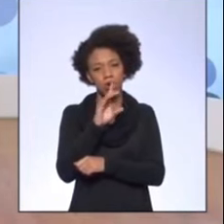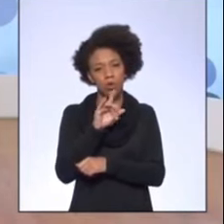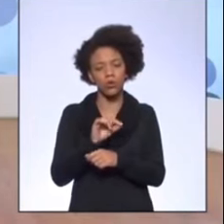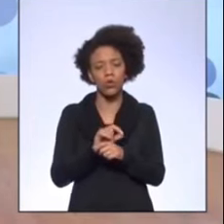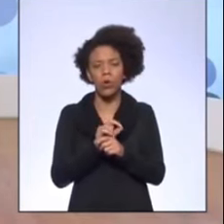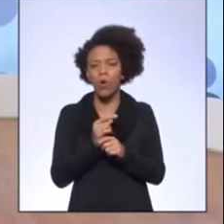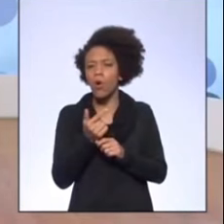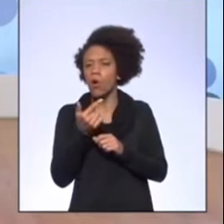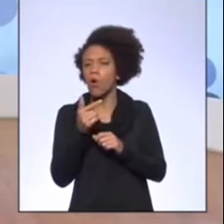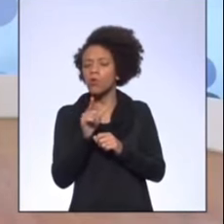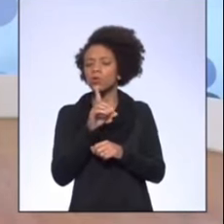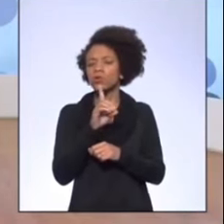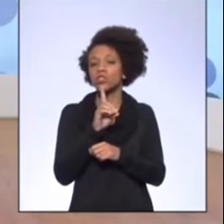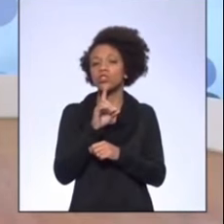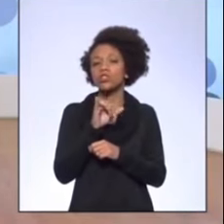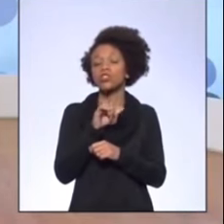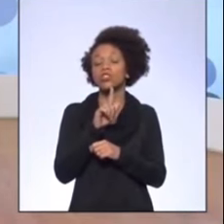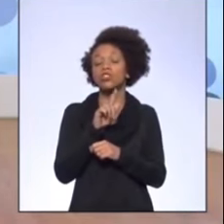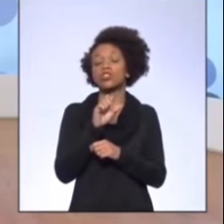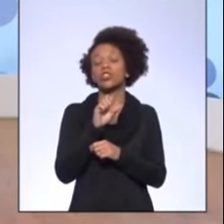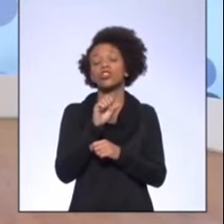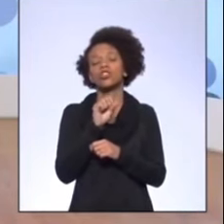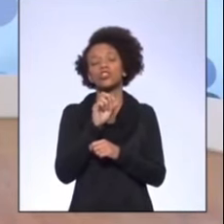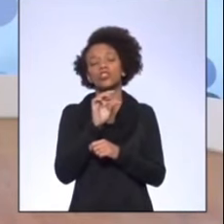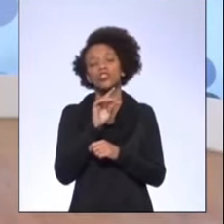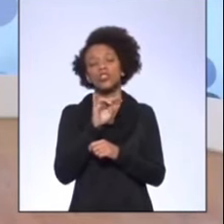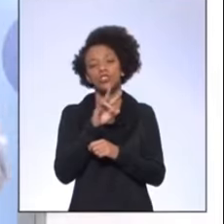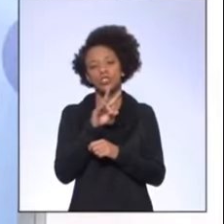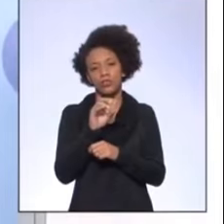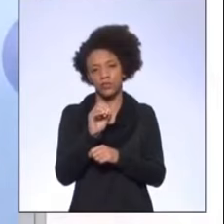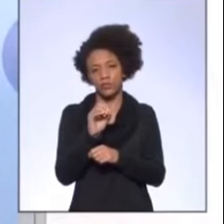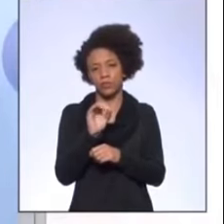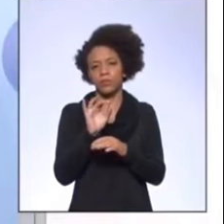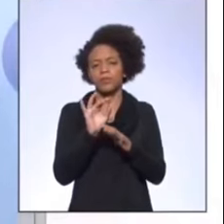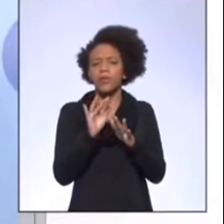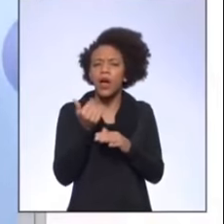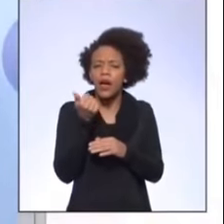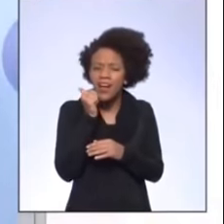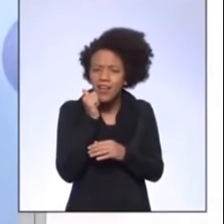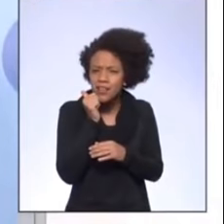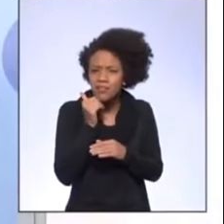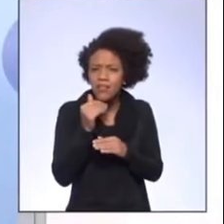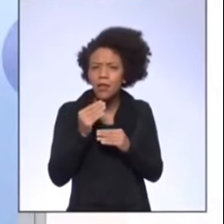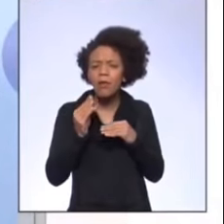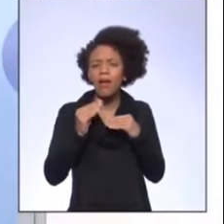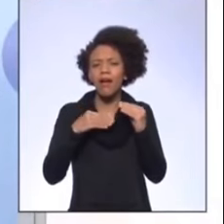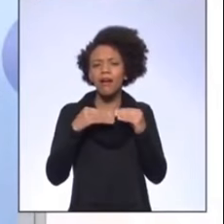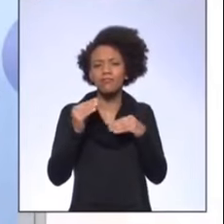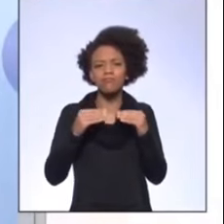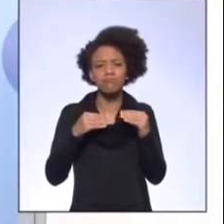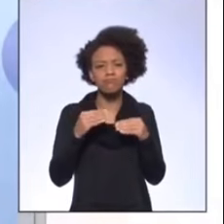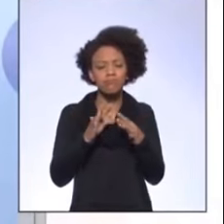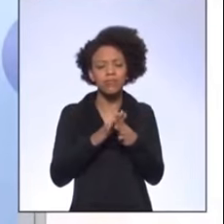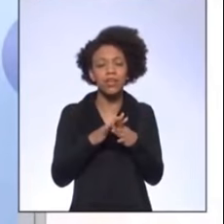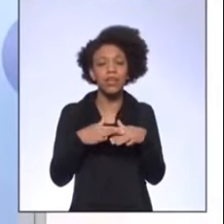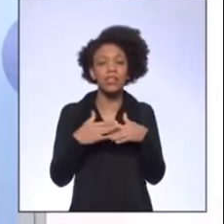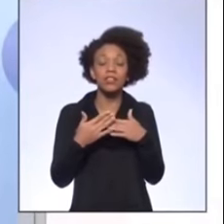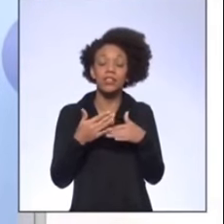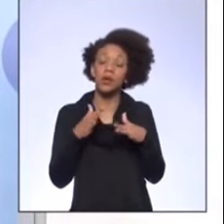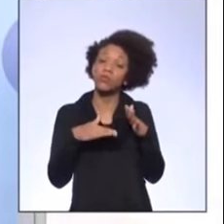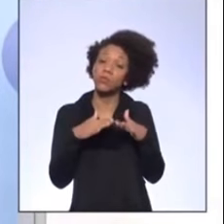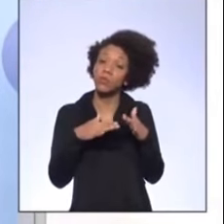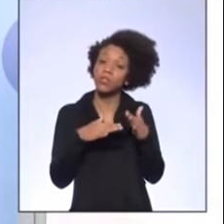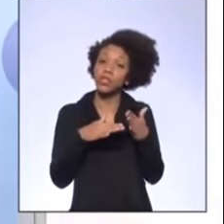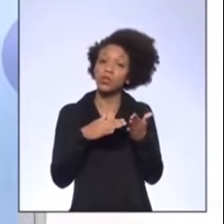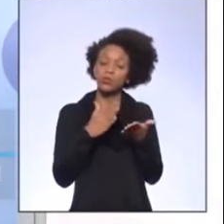digestivo. Ok. Tá? Queridos, vocês têm que entender que a ciência ela é muito dinâmica. Então, dependendo do livro que